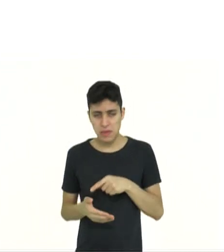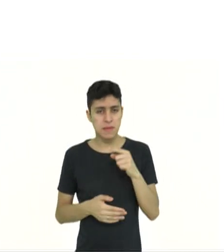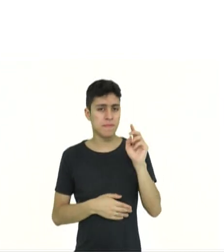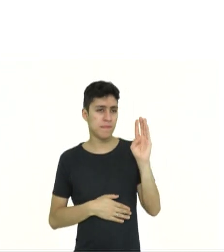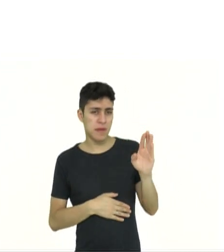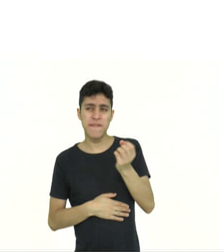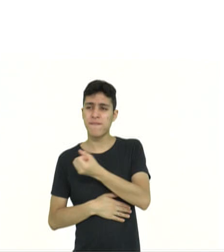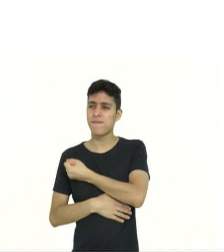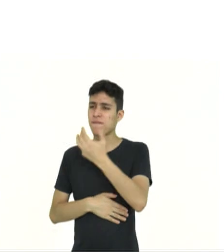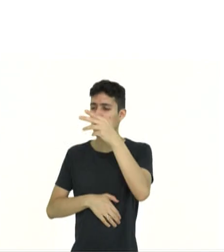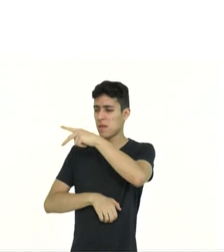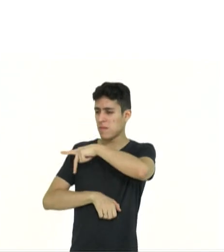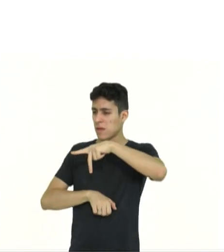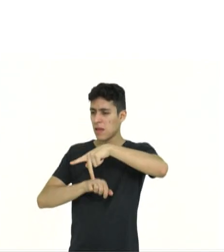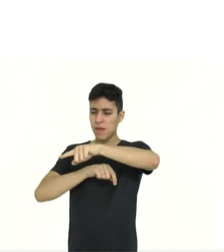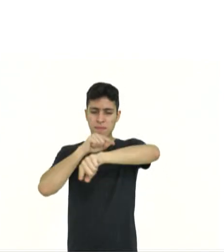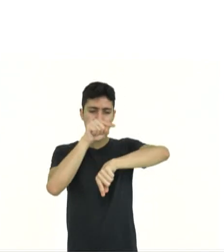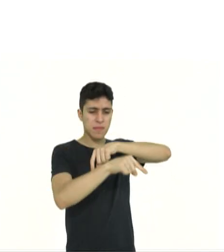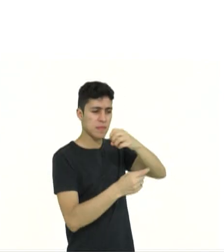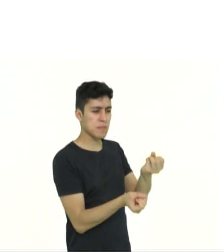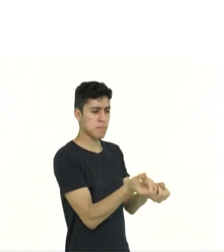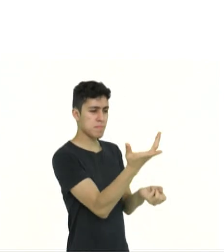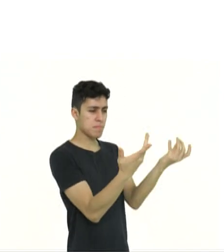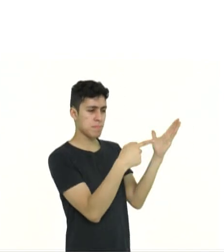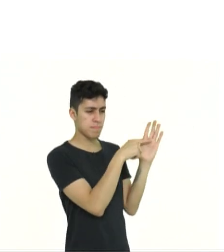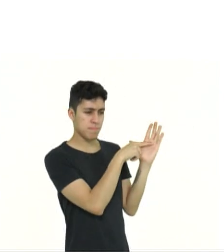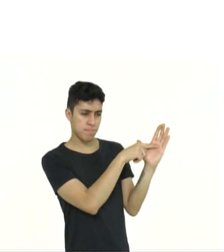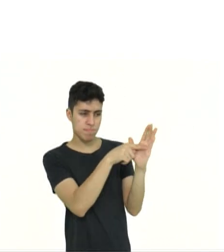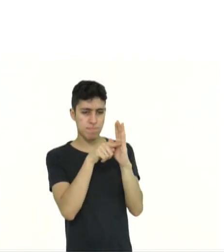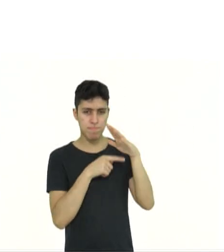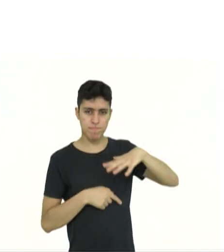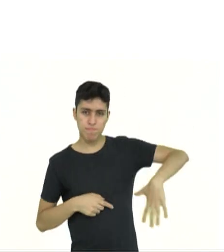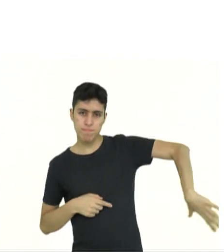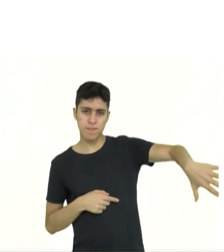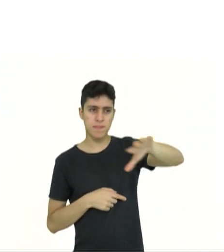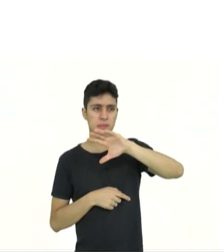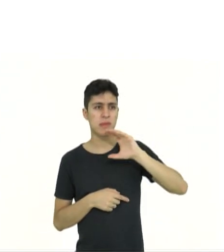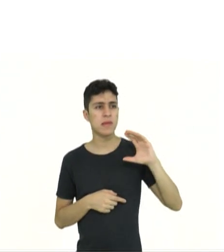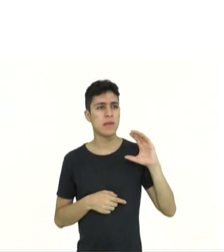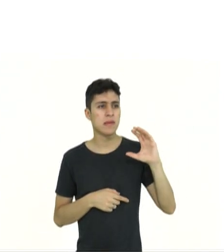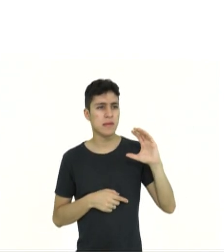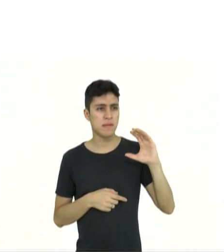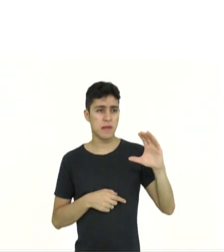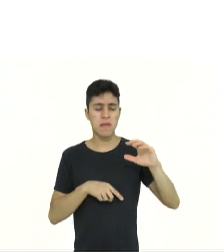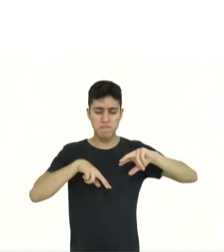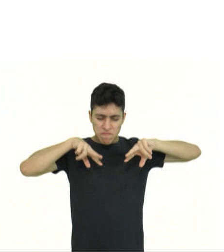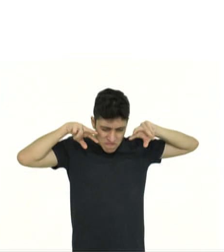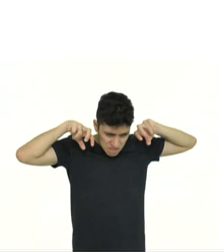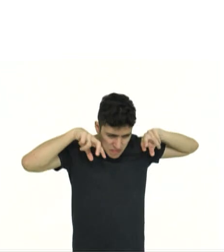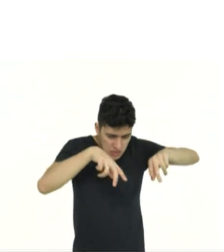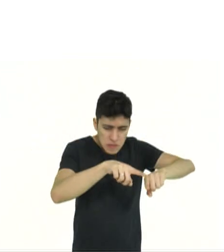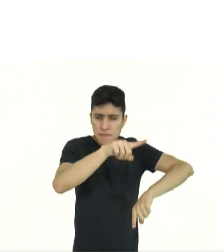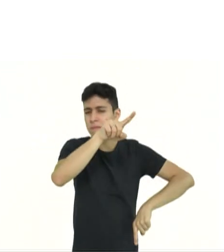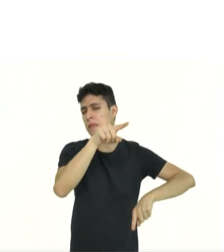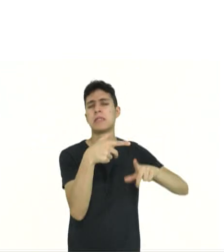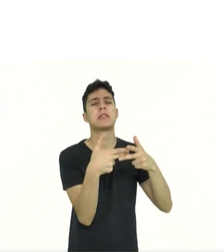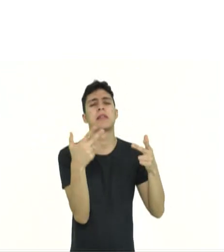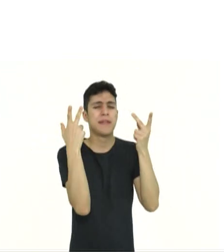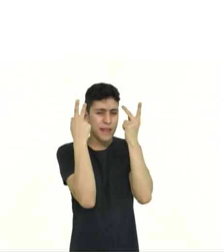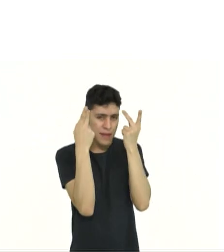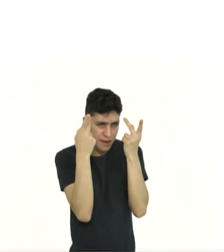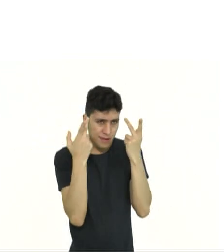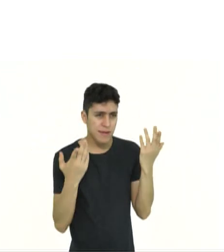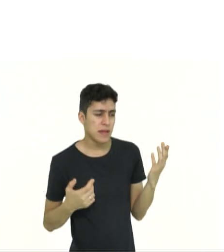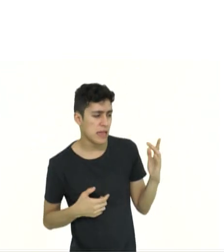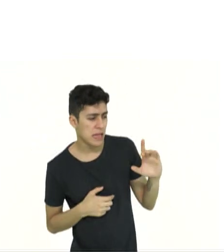países estabeleceram bases de pesquisa na região? Letra C, a exploração intensa de recursos minerais? Ou letra D, o continente